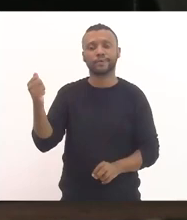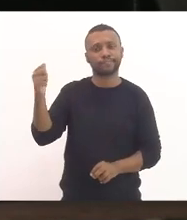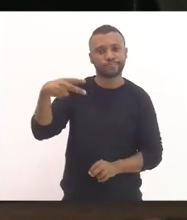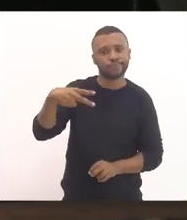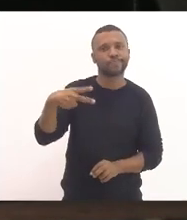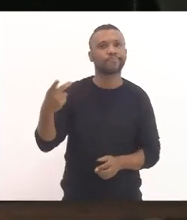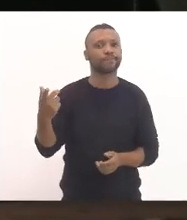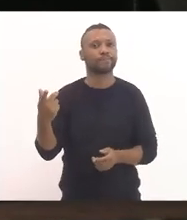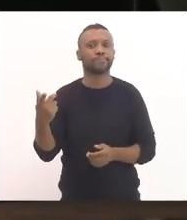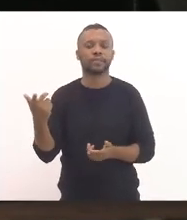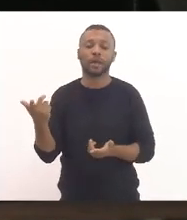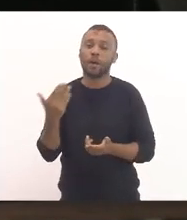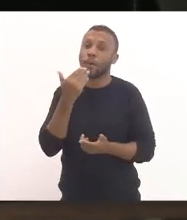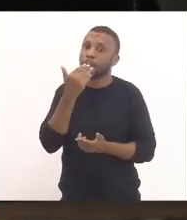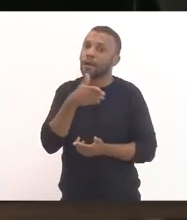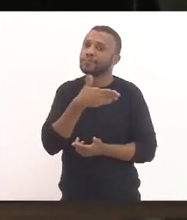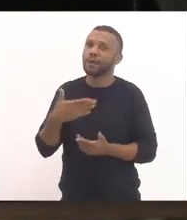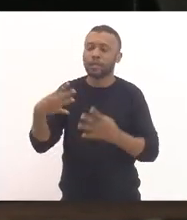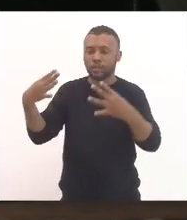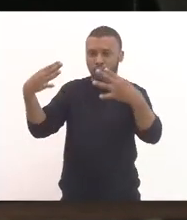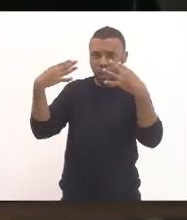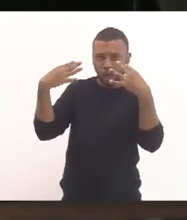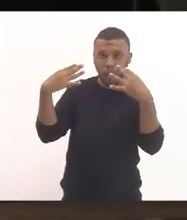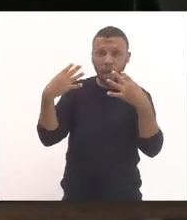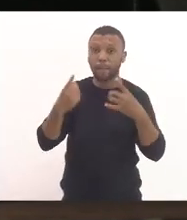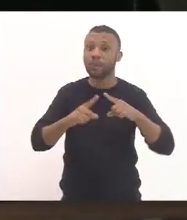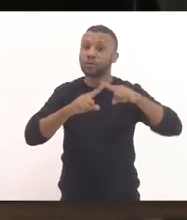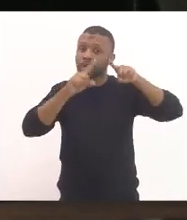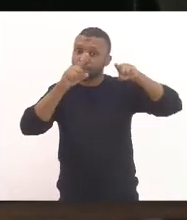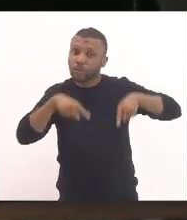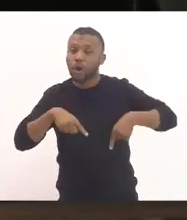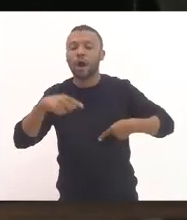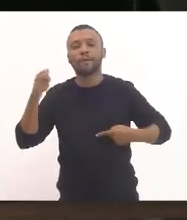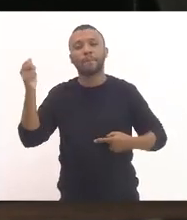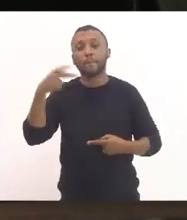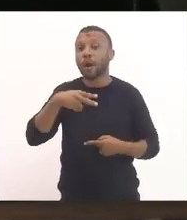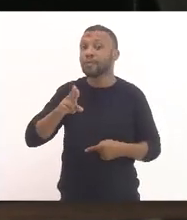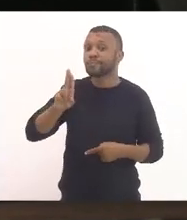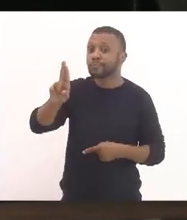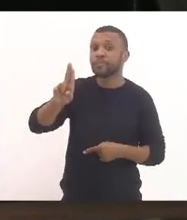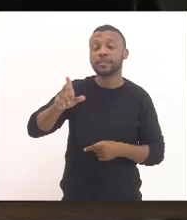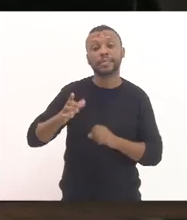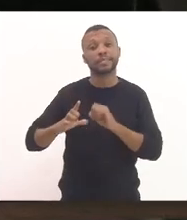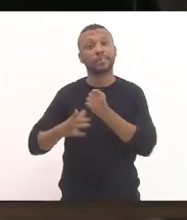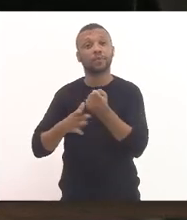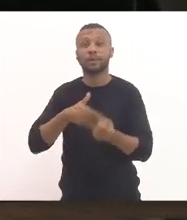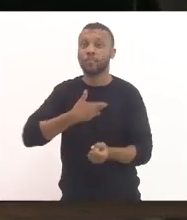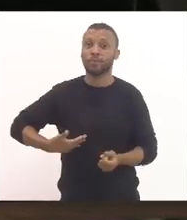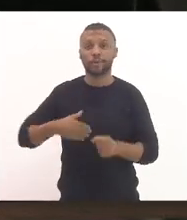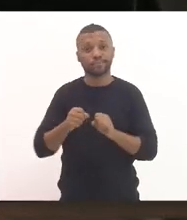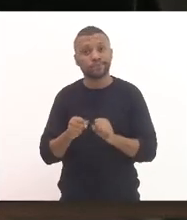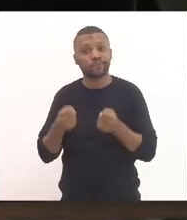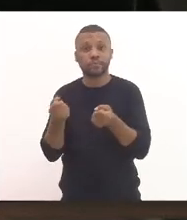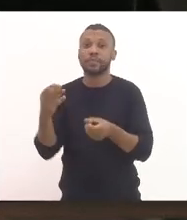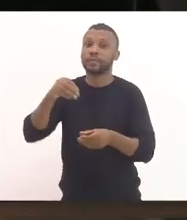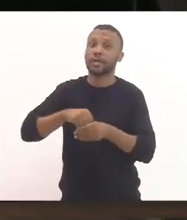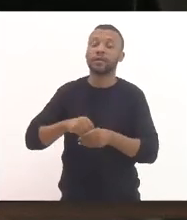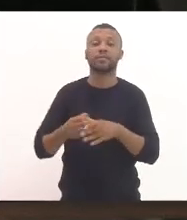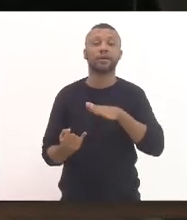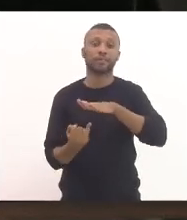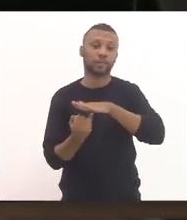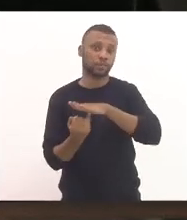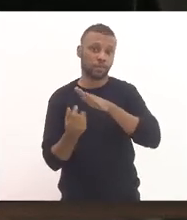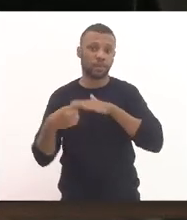que o estado olhe por nós pensam neles olha para o servidor da hora para agente de segurança pública porque eles dão a vida deles na instituição